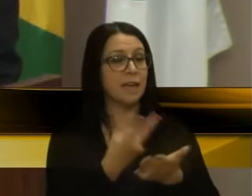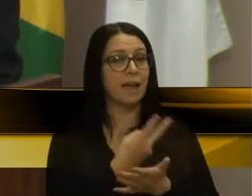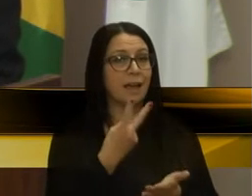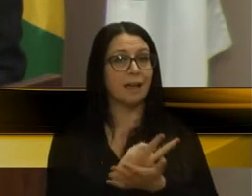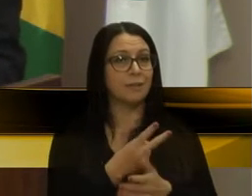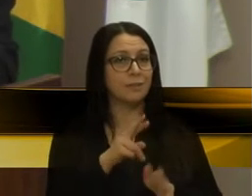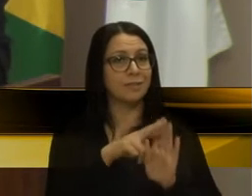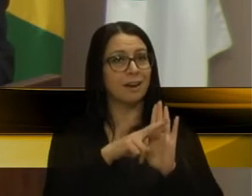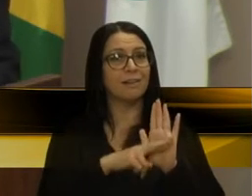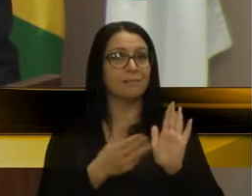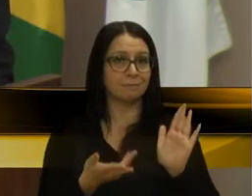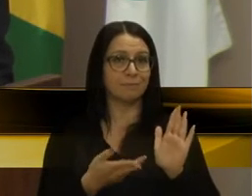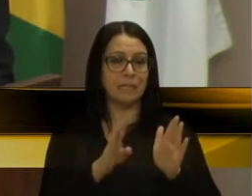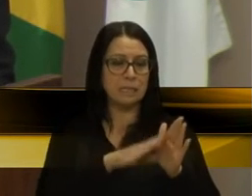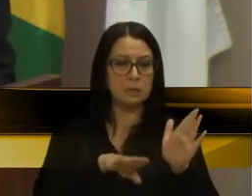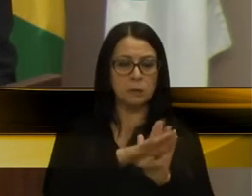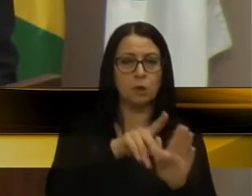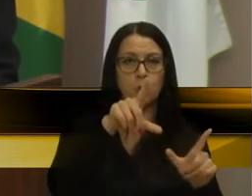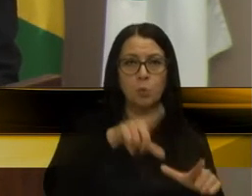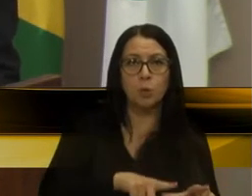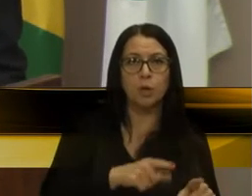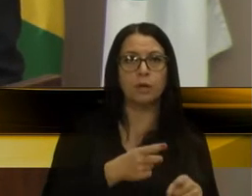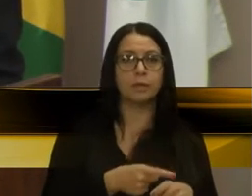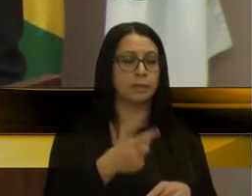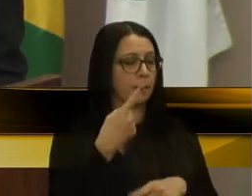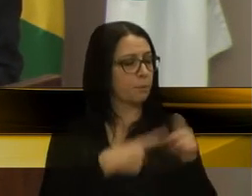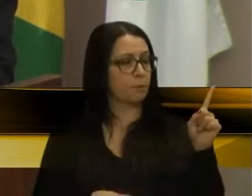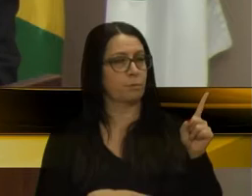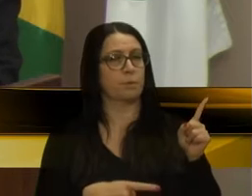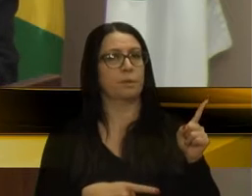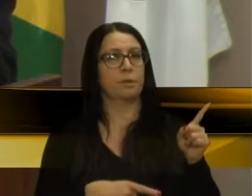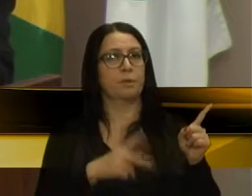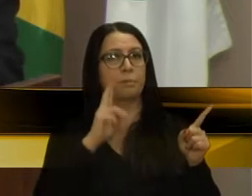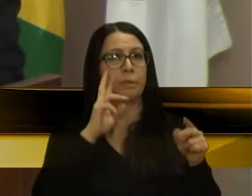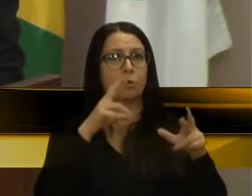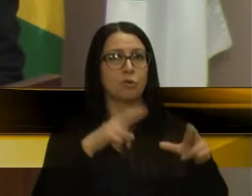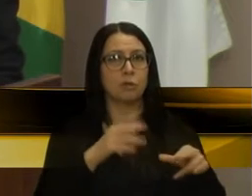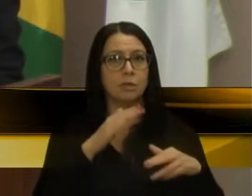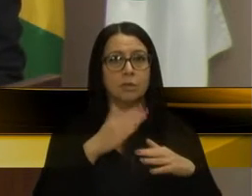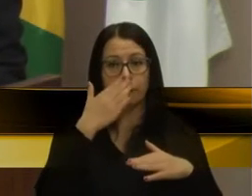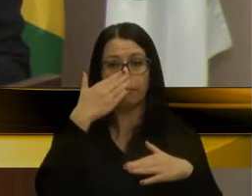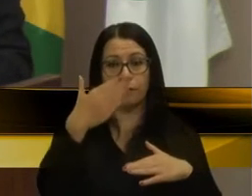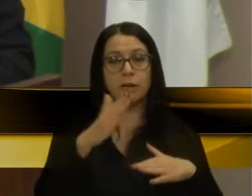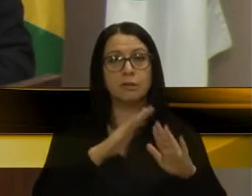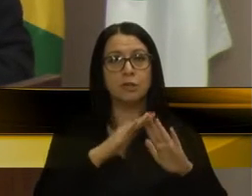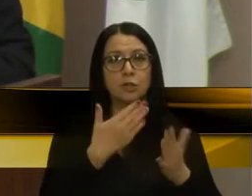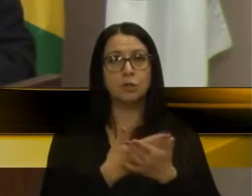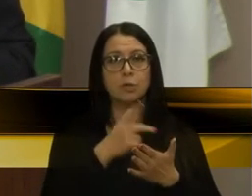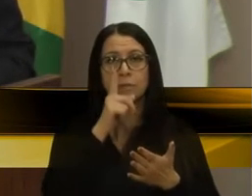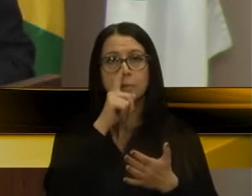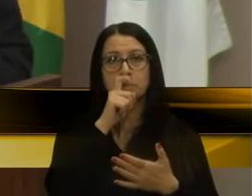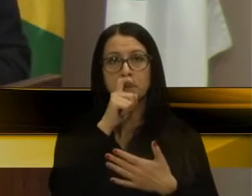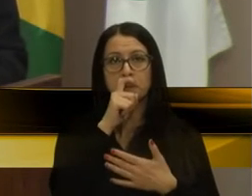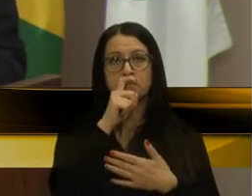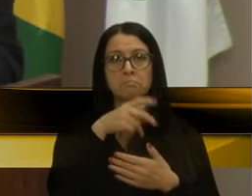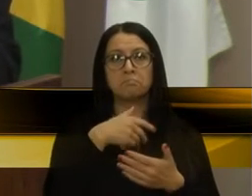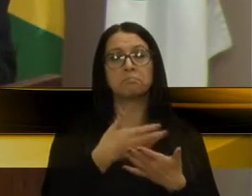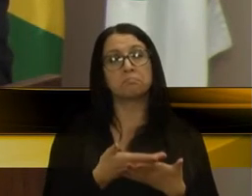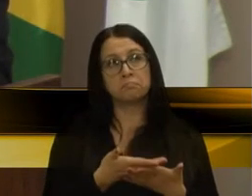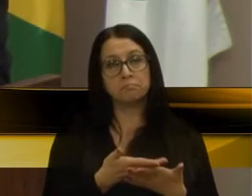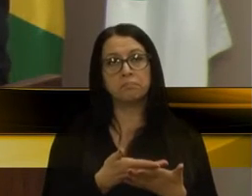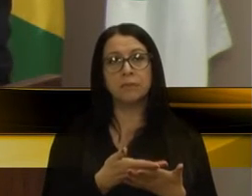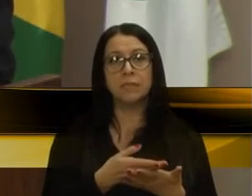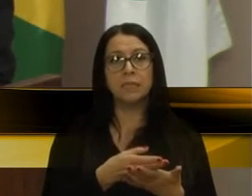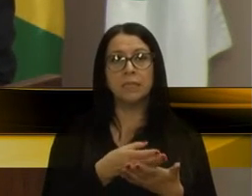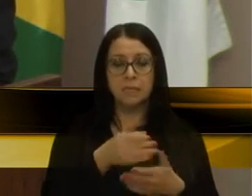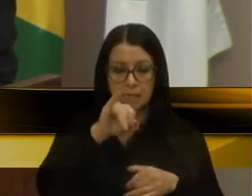trânsito, que estacionam em local indevido. Pego na região na frente das escolas, onde os pais, olha, até em